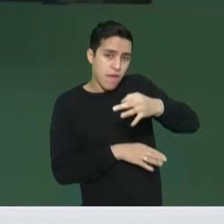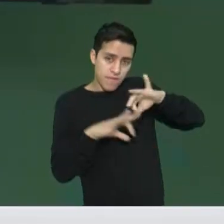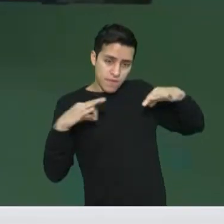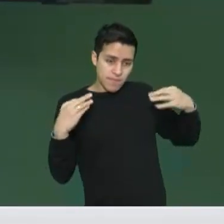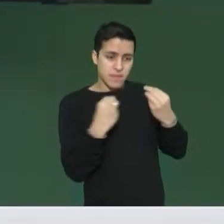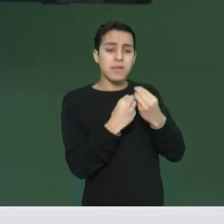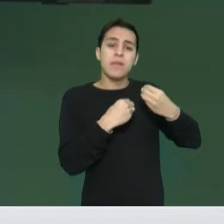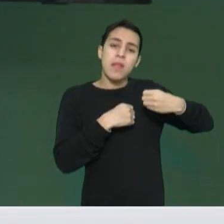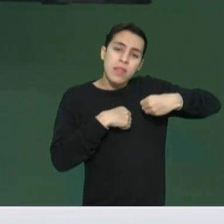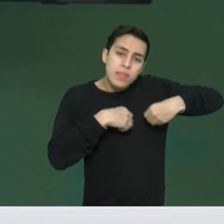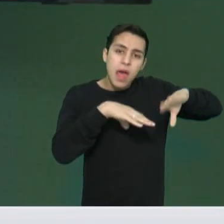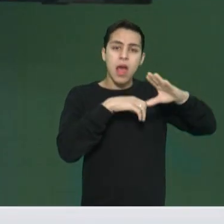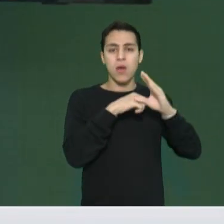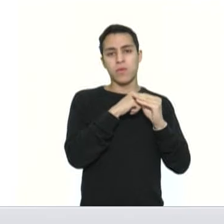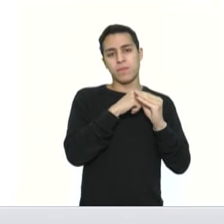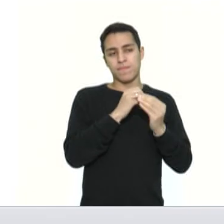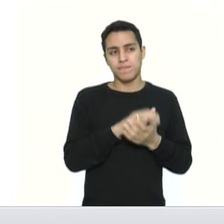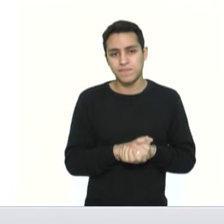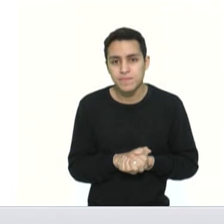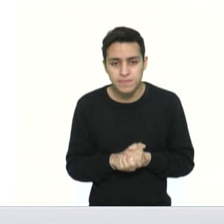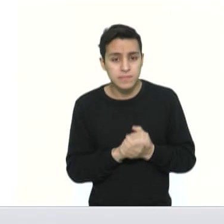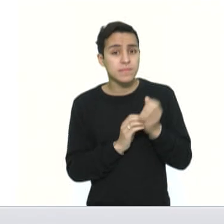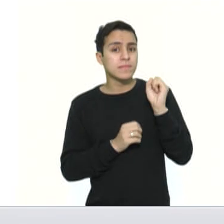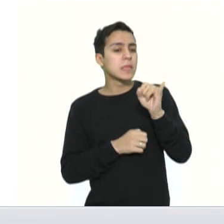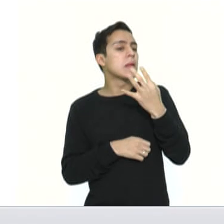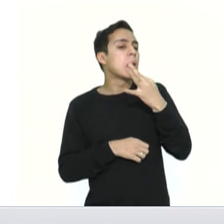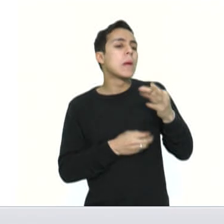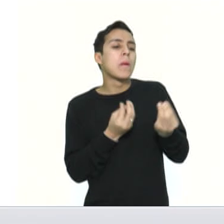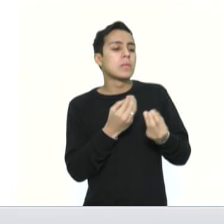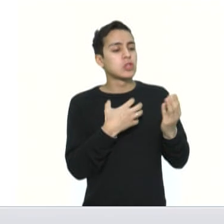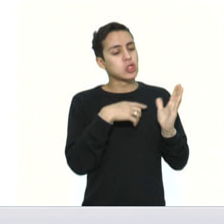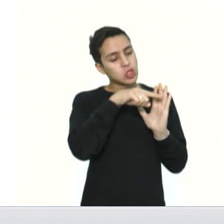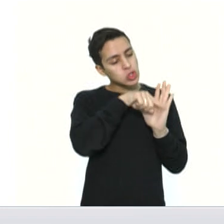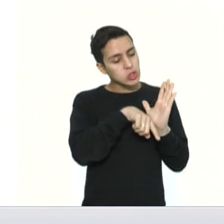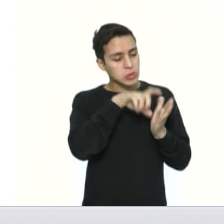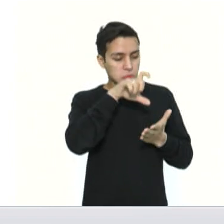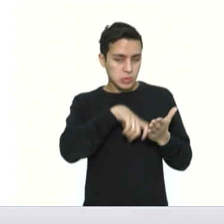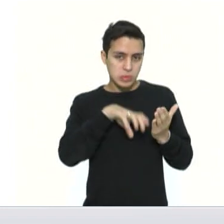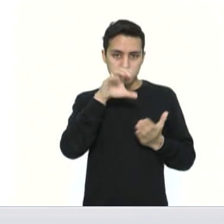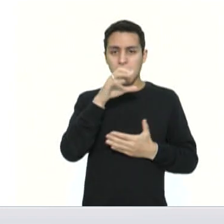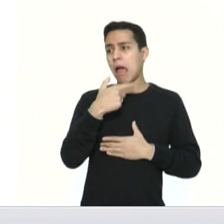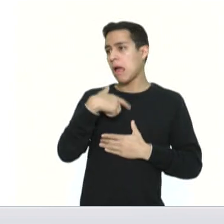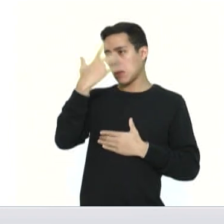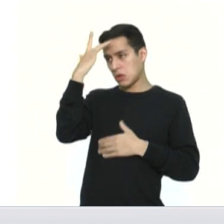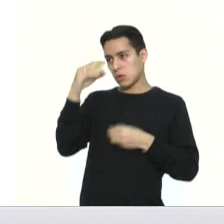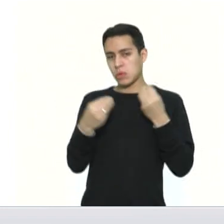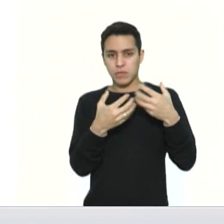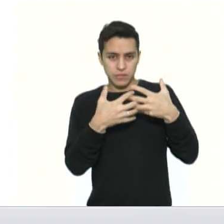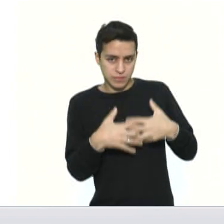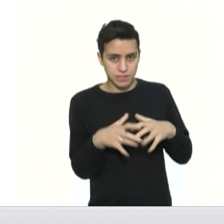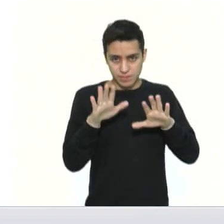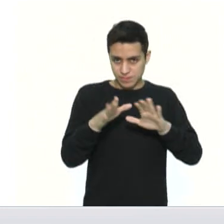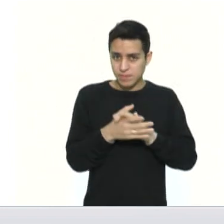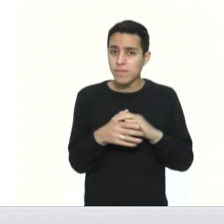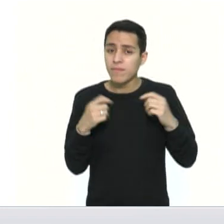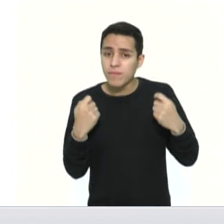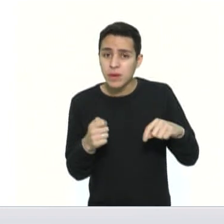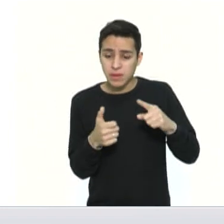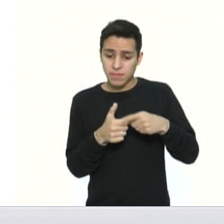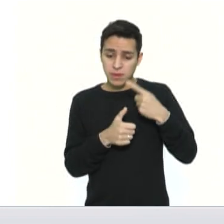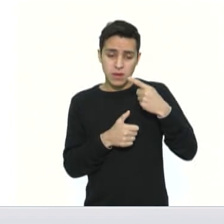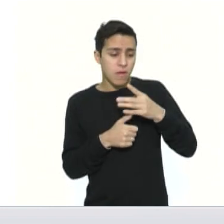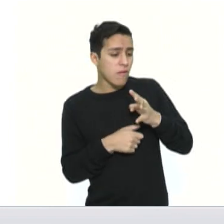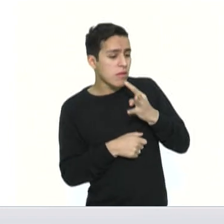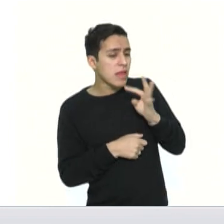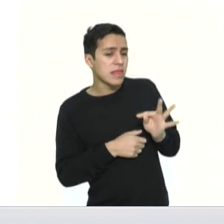com conhecimento. Não conhecer as condições de crédito. Então eu não sei muito bem como funciona, veja, é imprescindível que o consumidor conheça